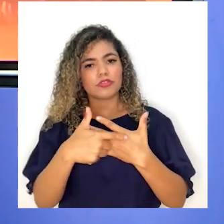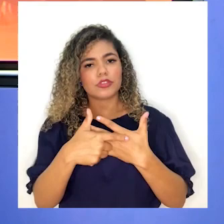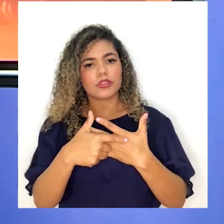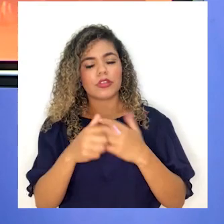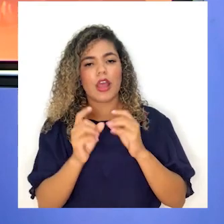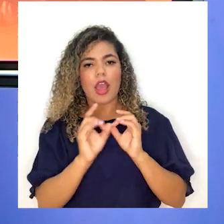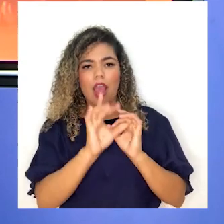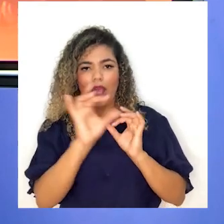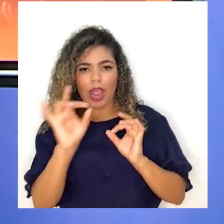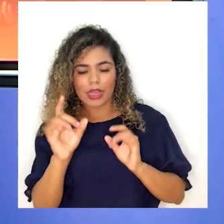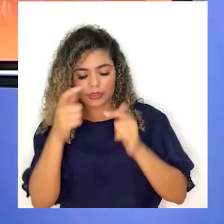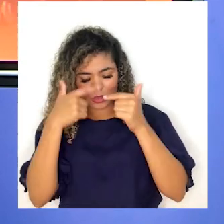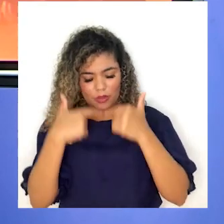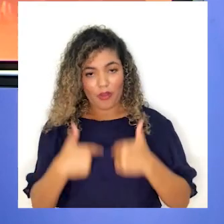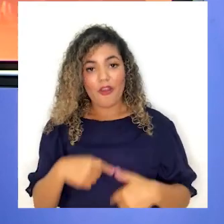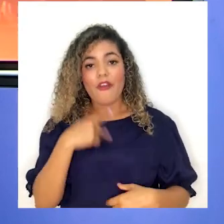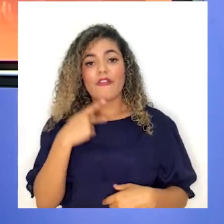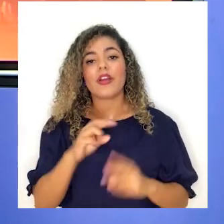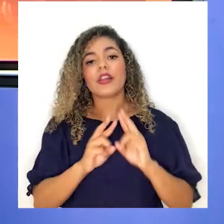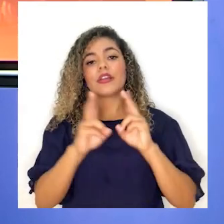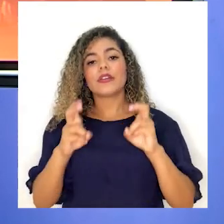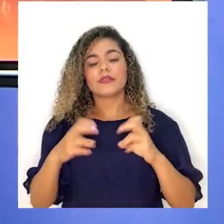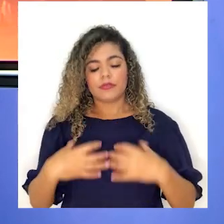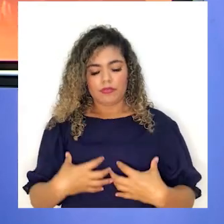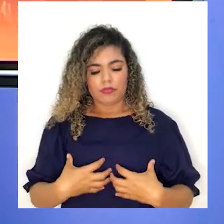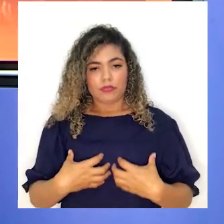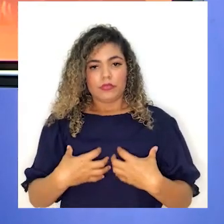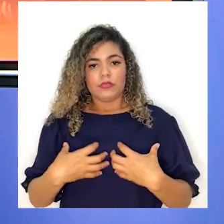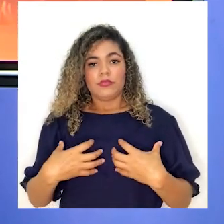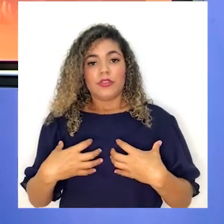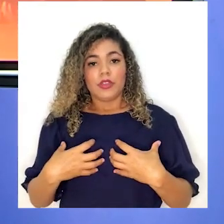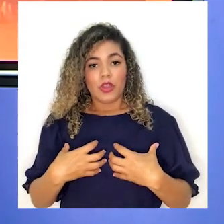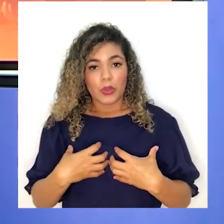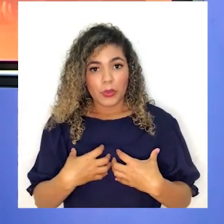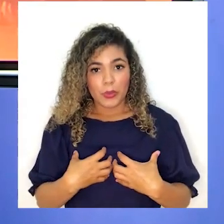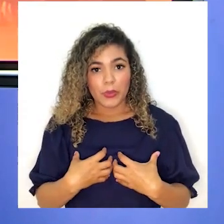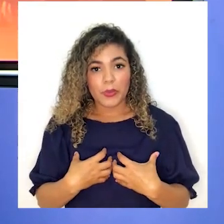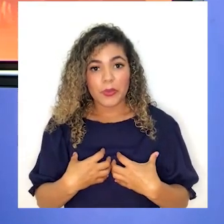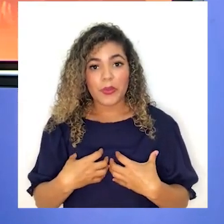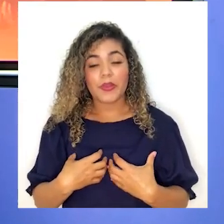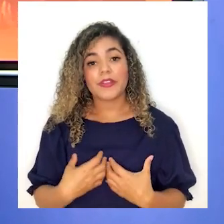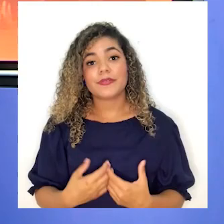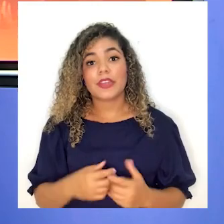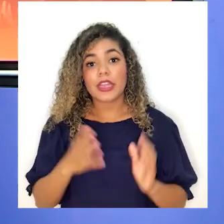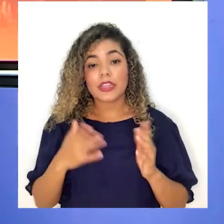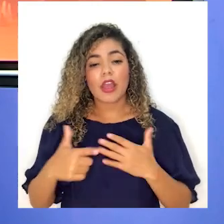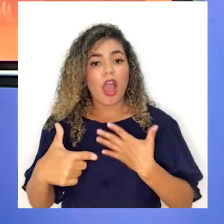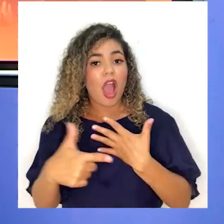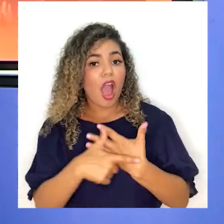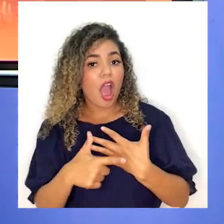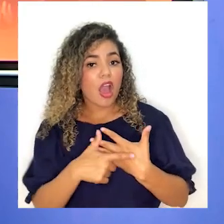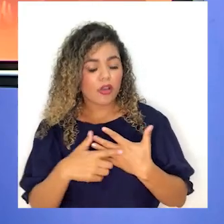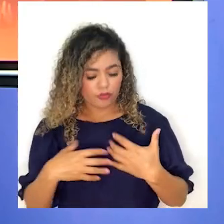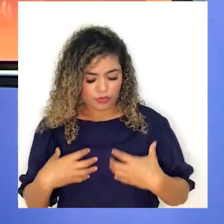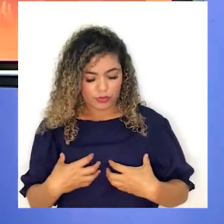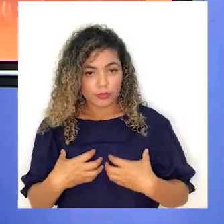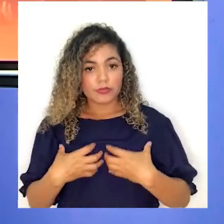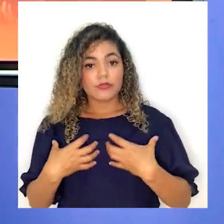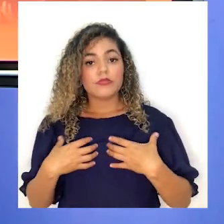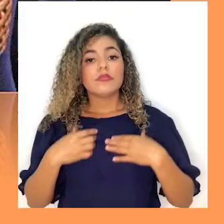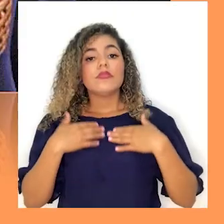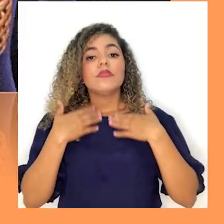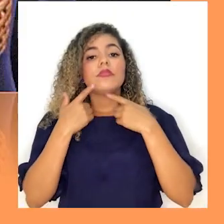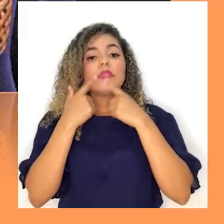aspecto. Nesse caso, falaremos da respiração. Então, a função desse